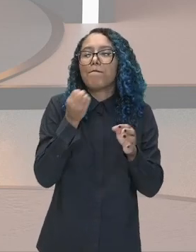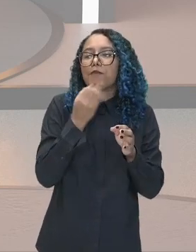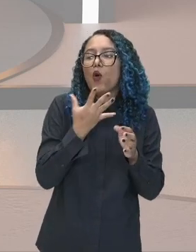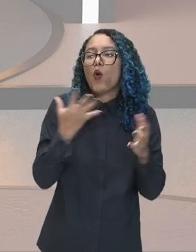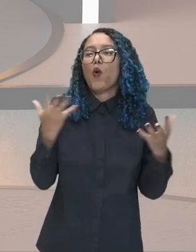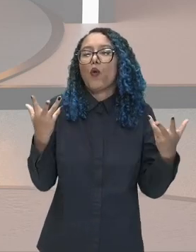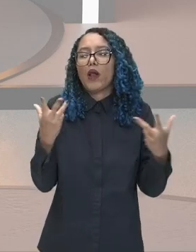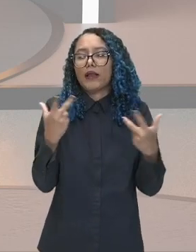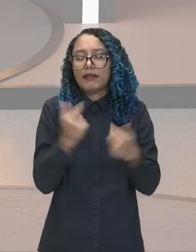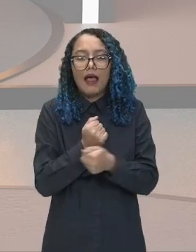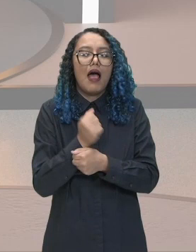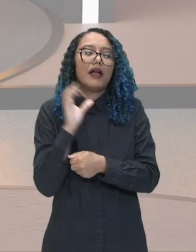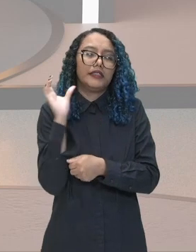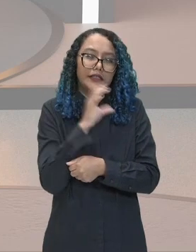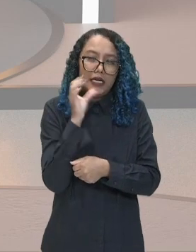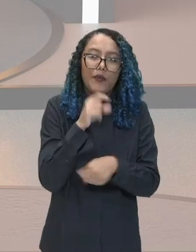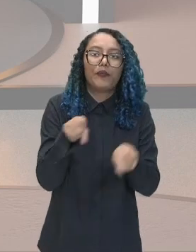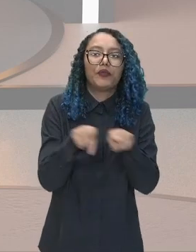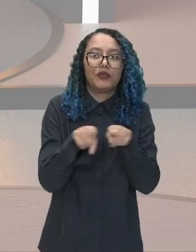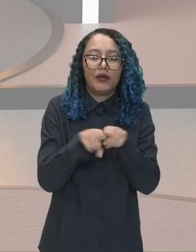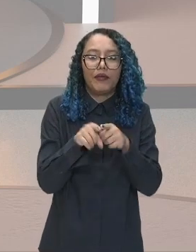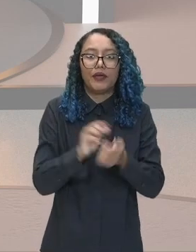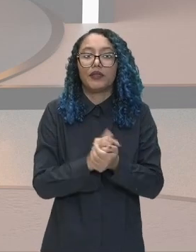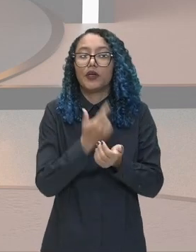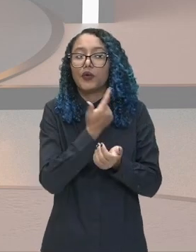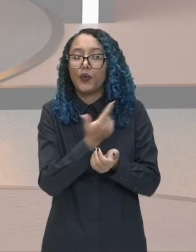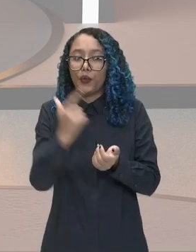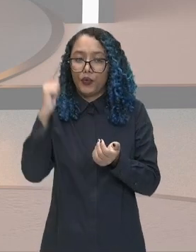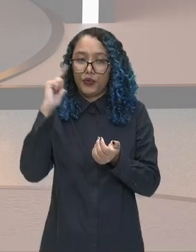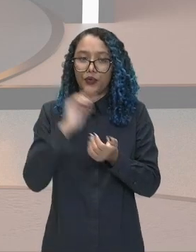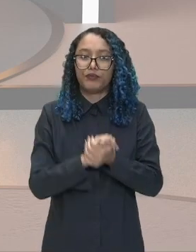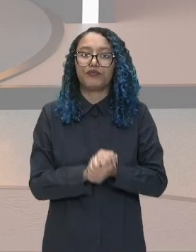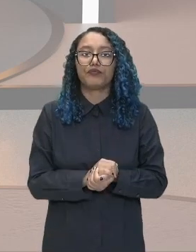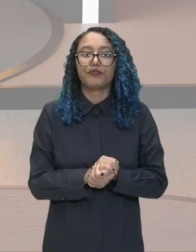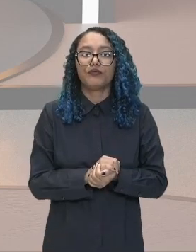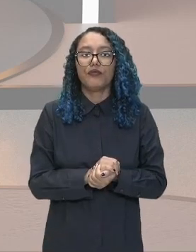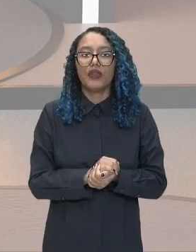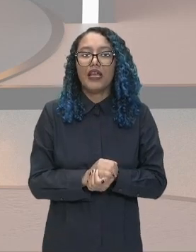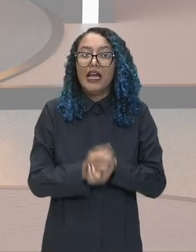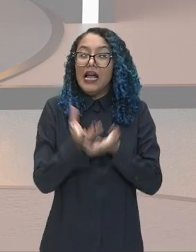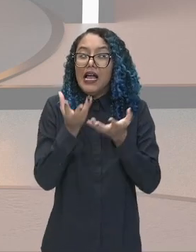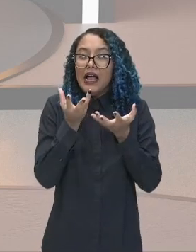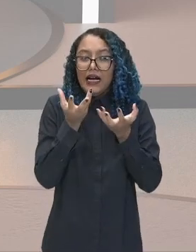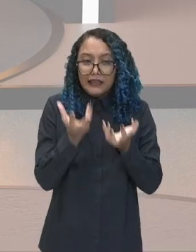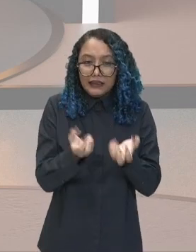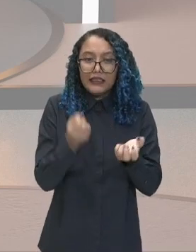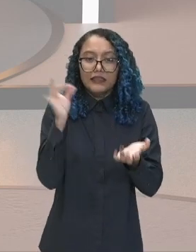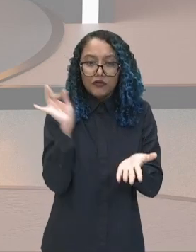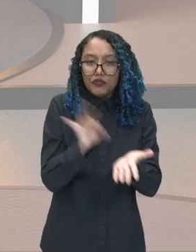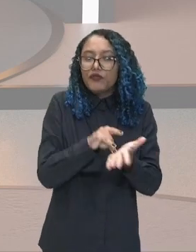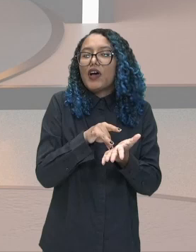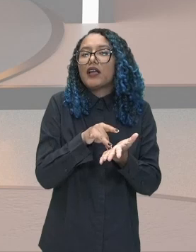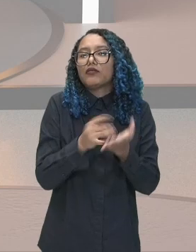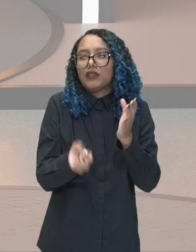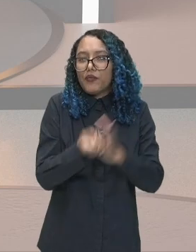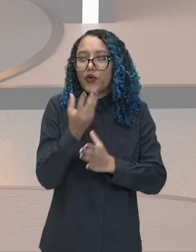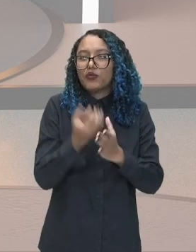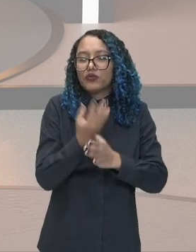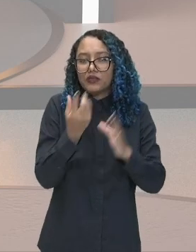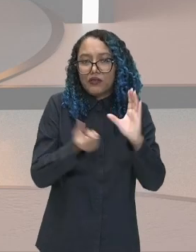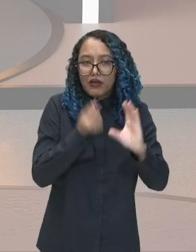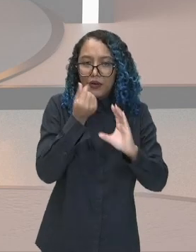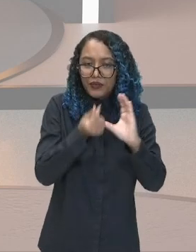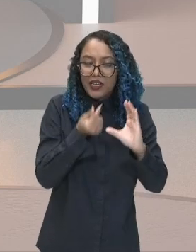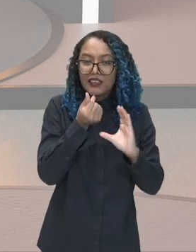rápidos. Também tivemos aí a consolidação do modo de produção capitalista. Então, com a Revolução